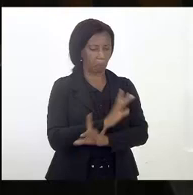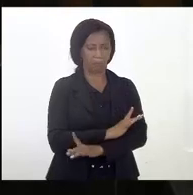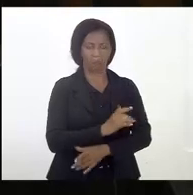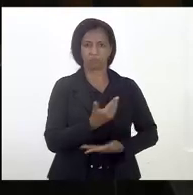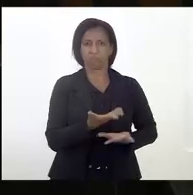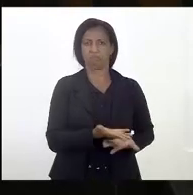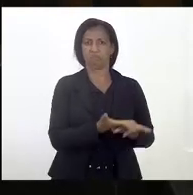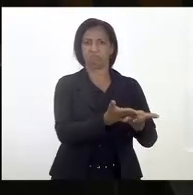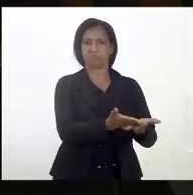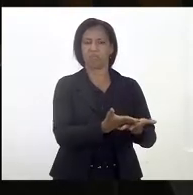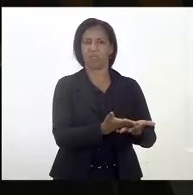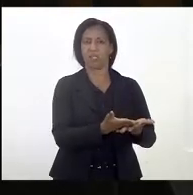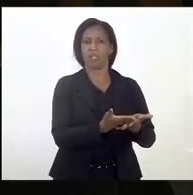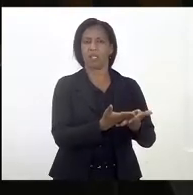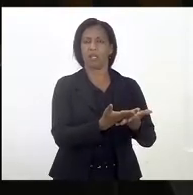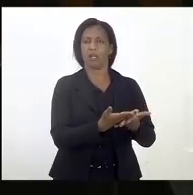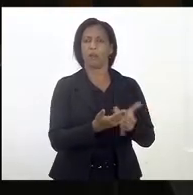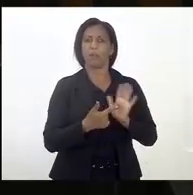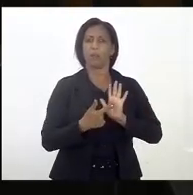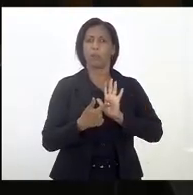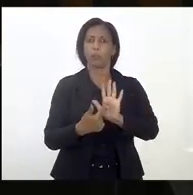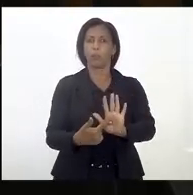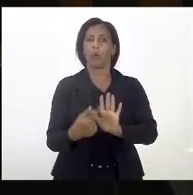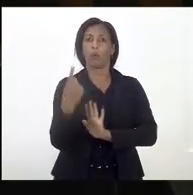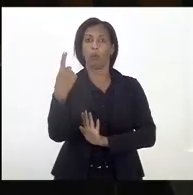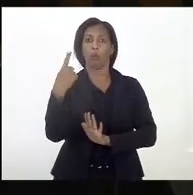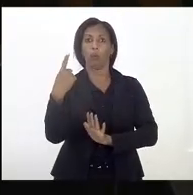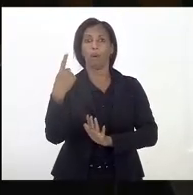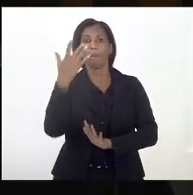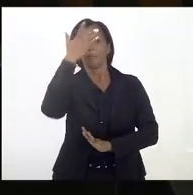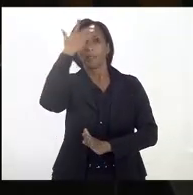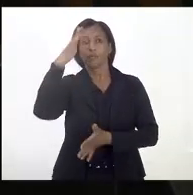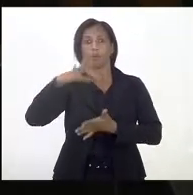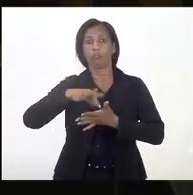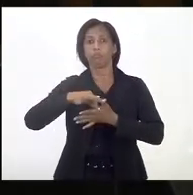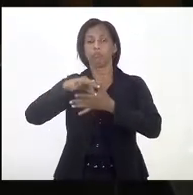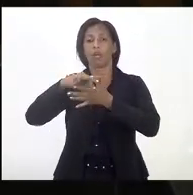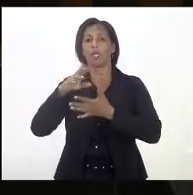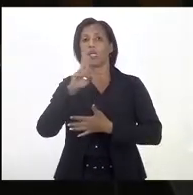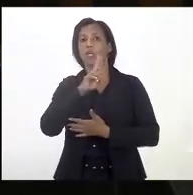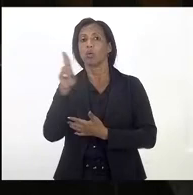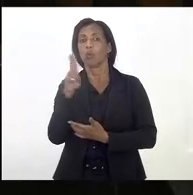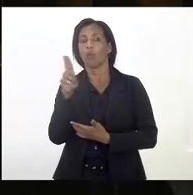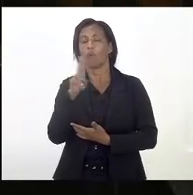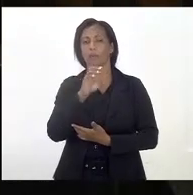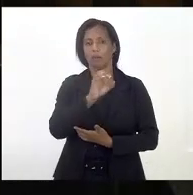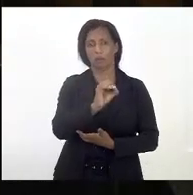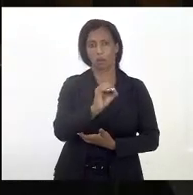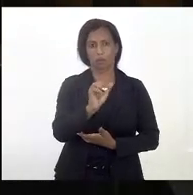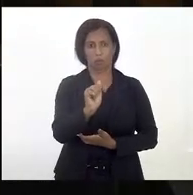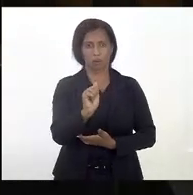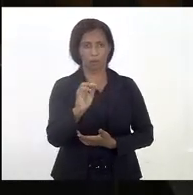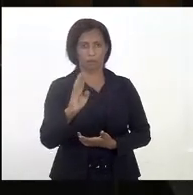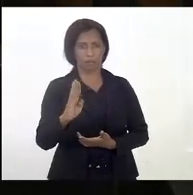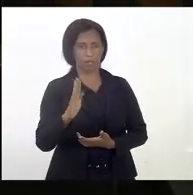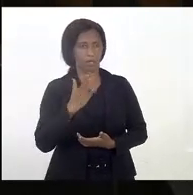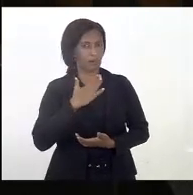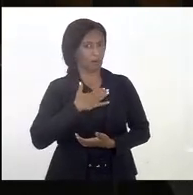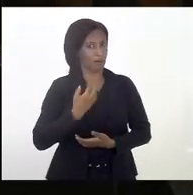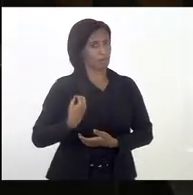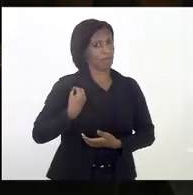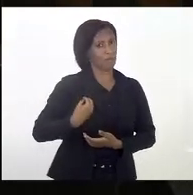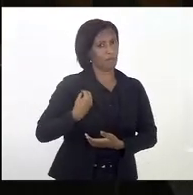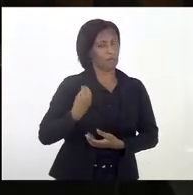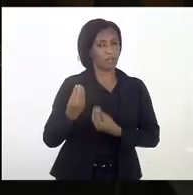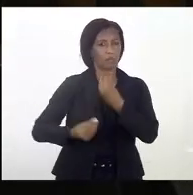é indicou uma uma representante para atuar em nome da Ordem dos Advogados do Brasil e eu na minha vida